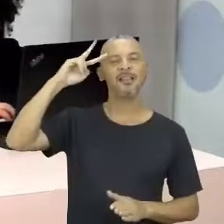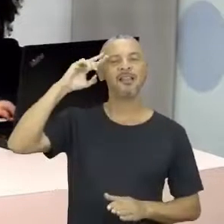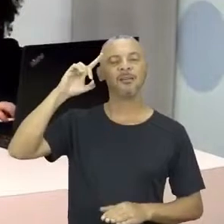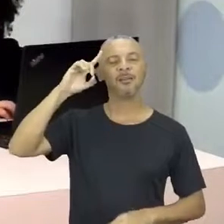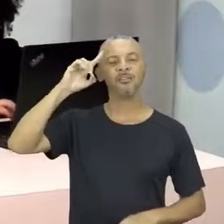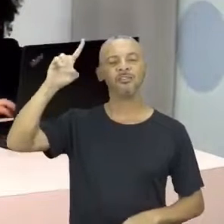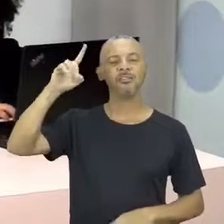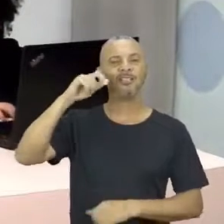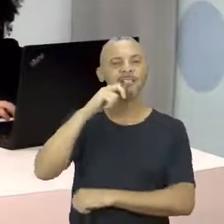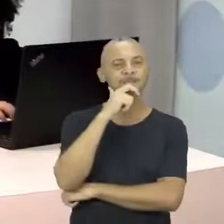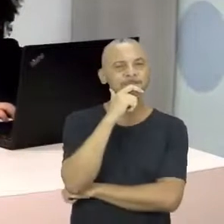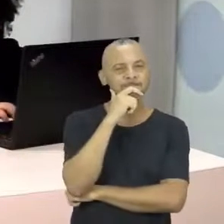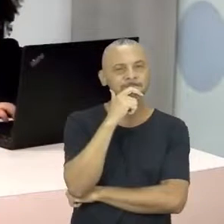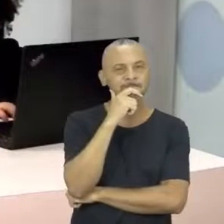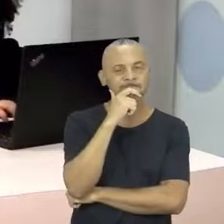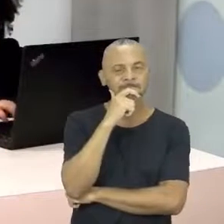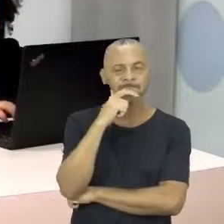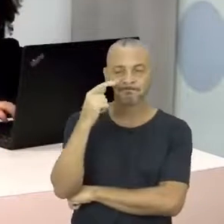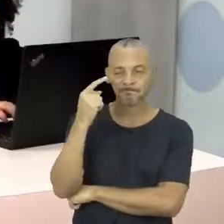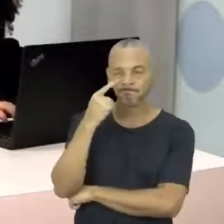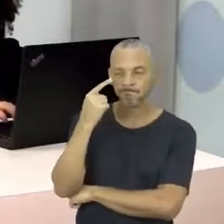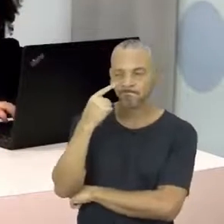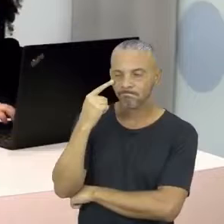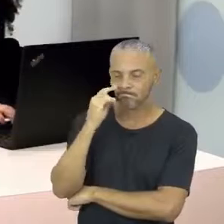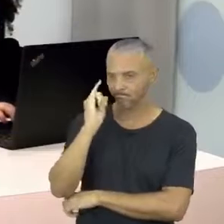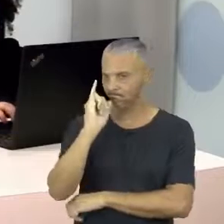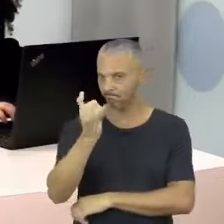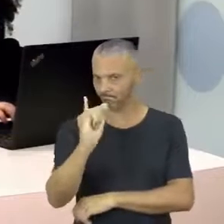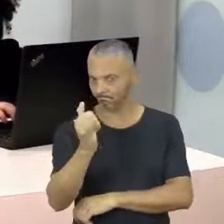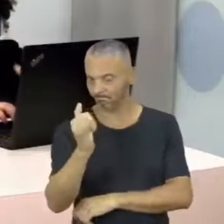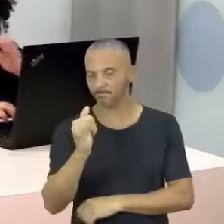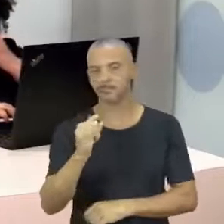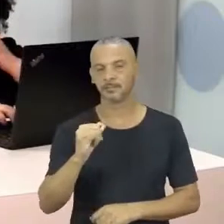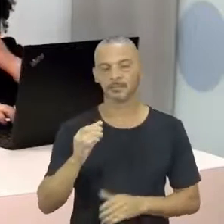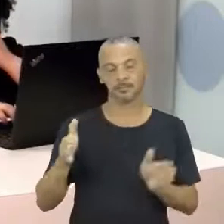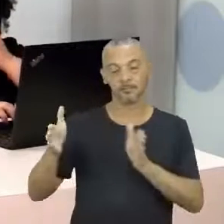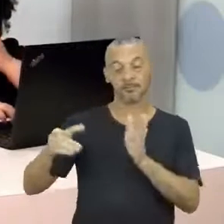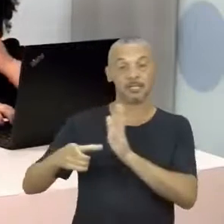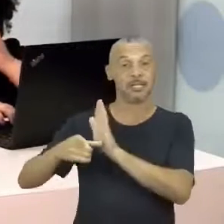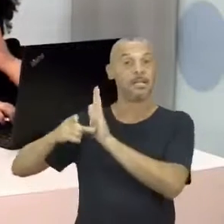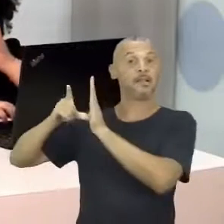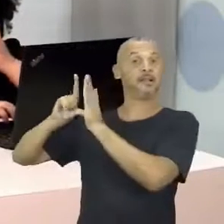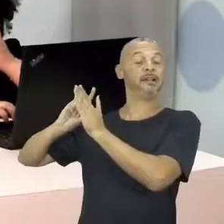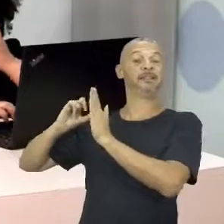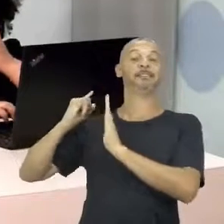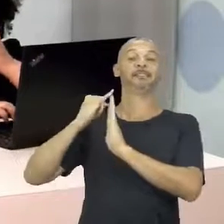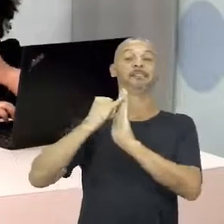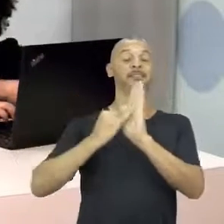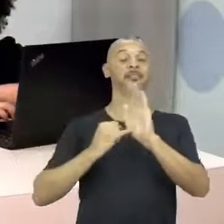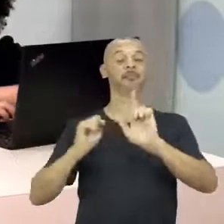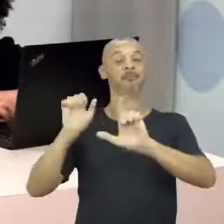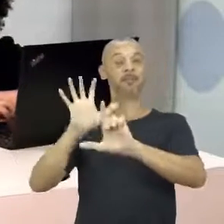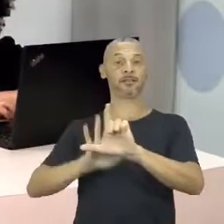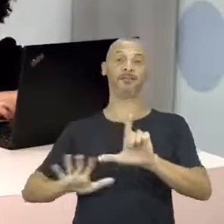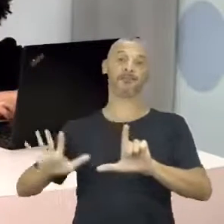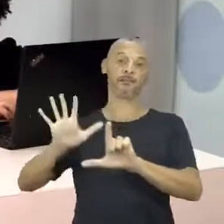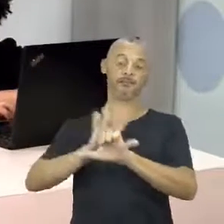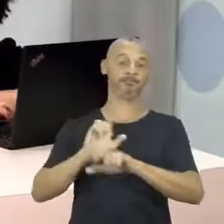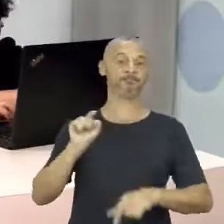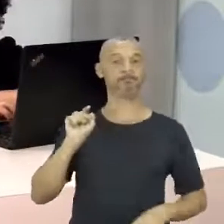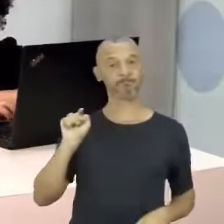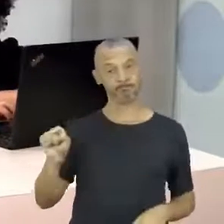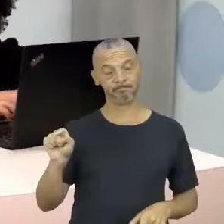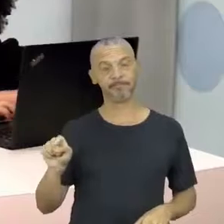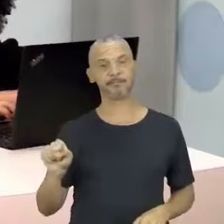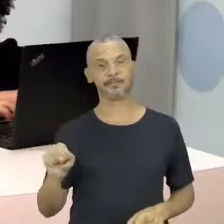de talentos, Karina? Já A gente já passa para você, mas deveria ter feito inscrição lá pela plataforma do banco de talentos. E aí, de acordo